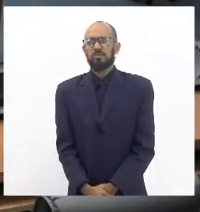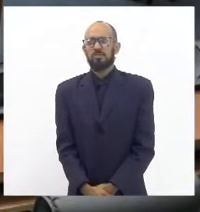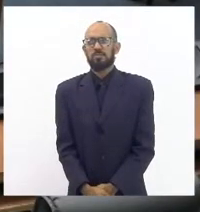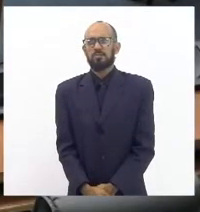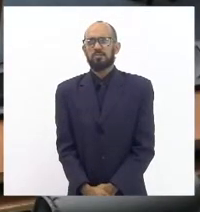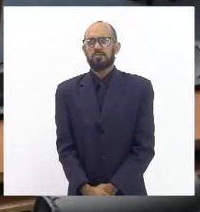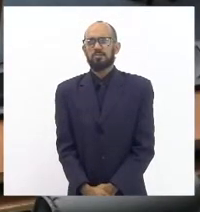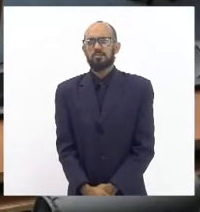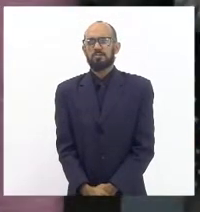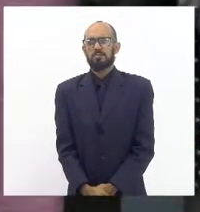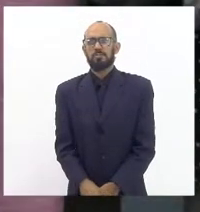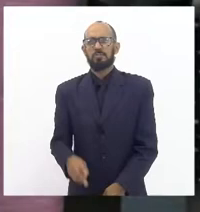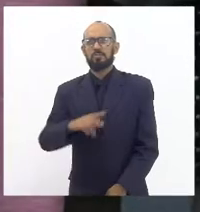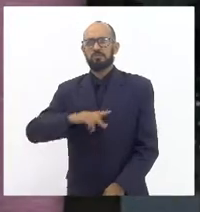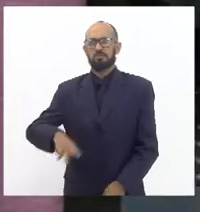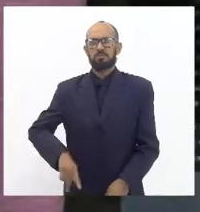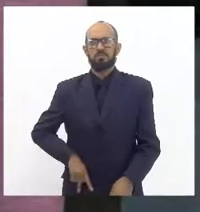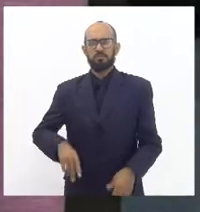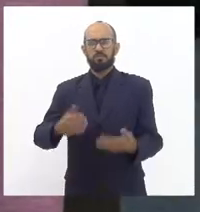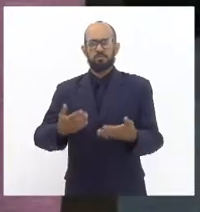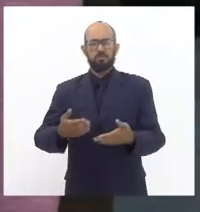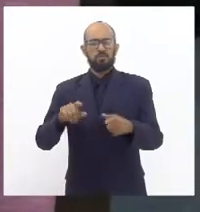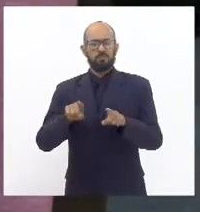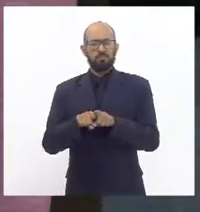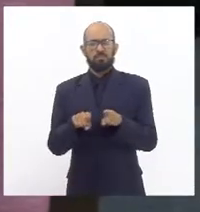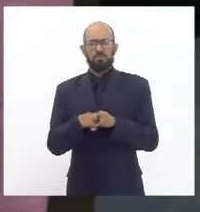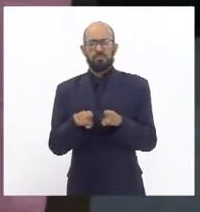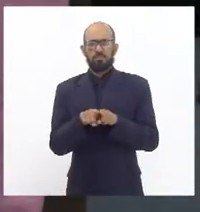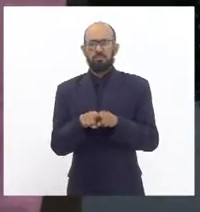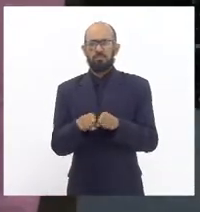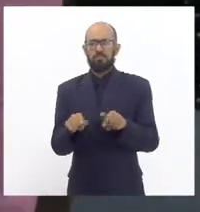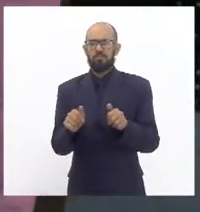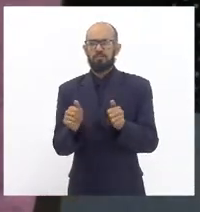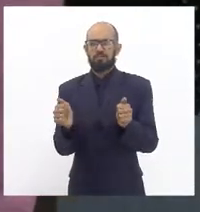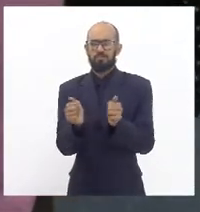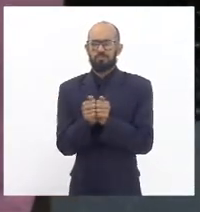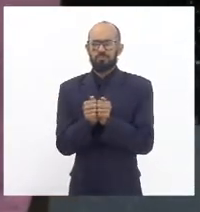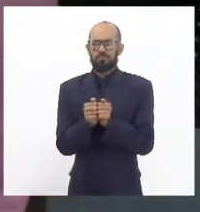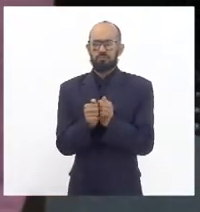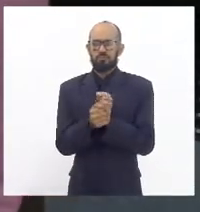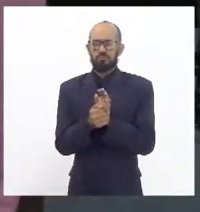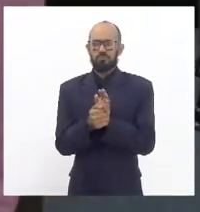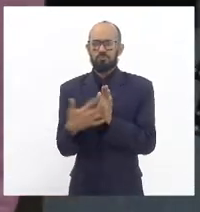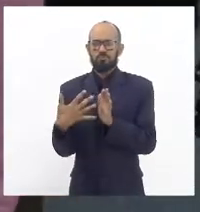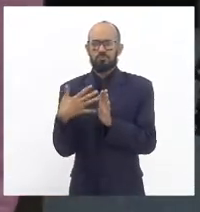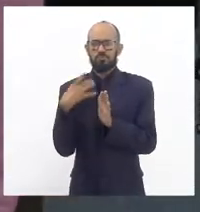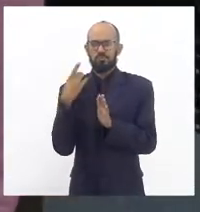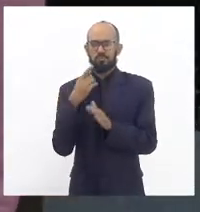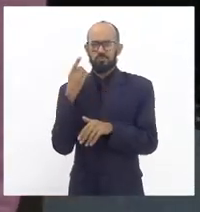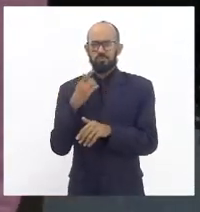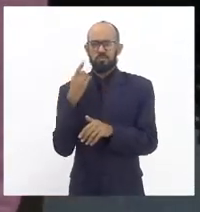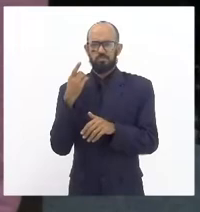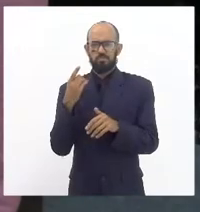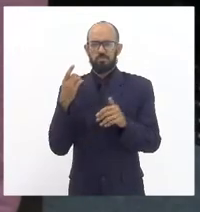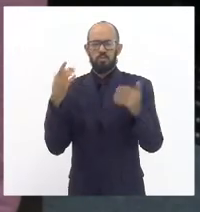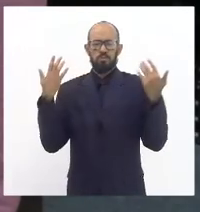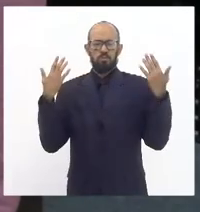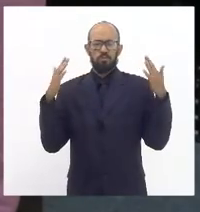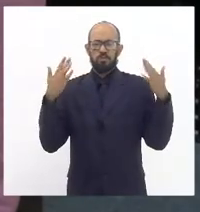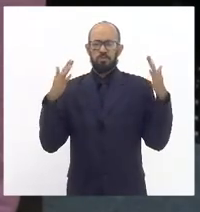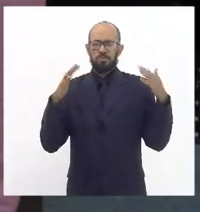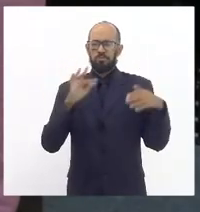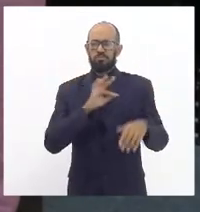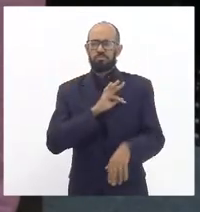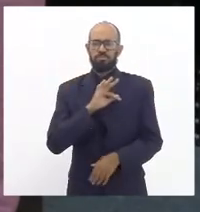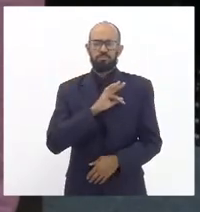o presidente espero fazer curva aqui com diversos deputados que estão parabenizando a